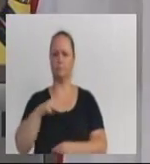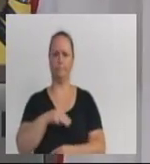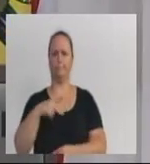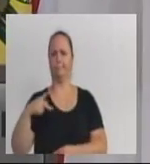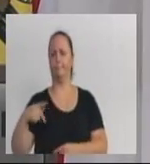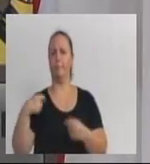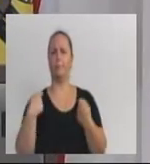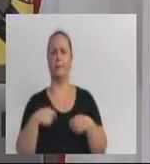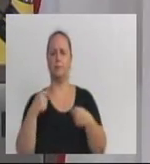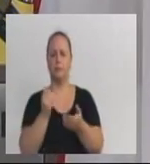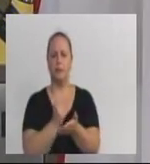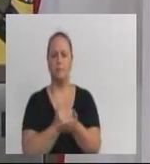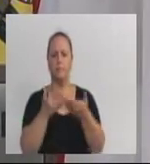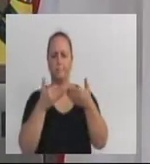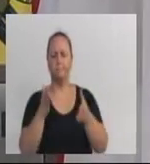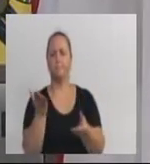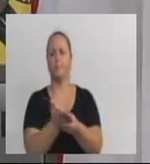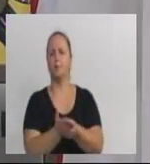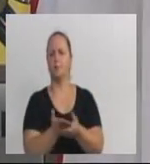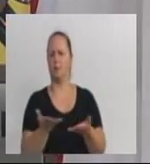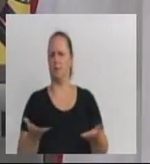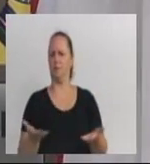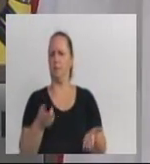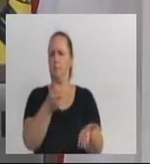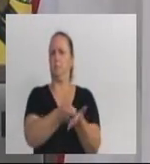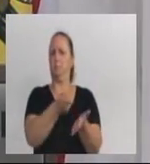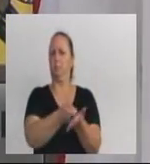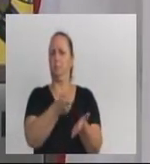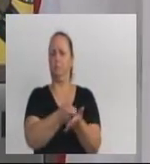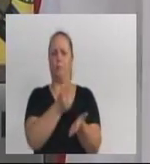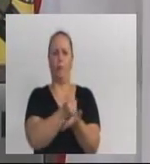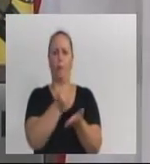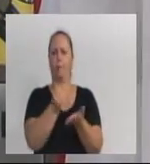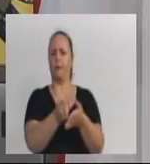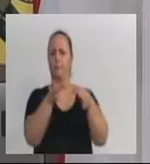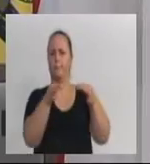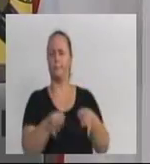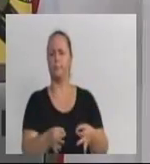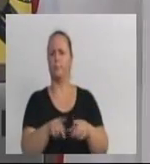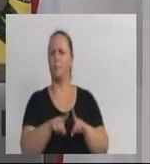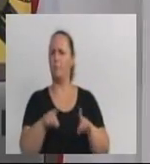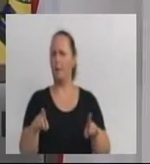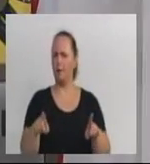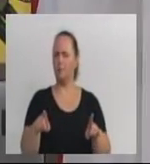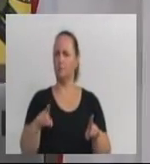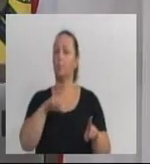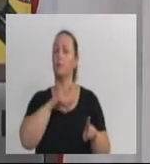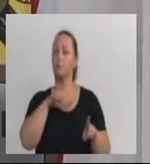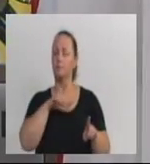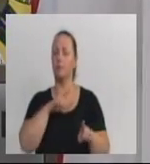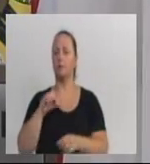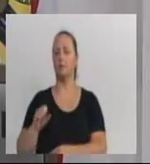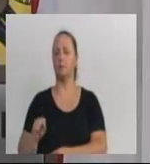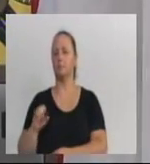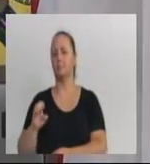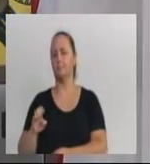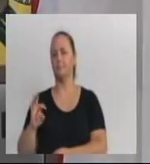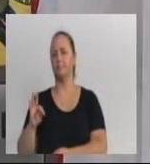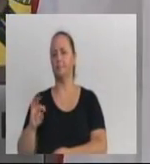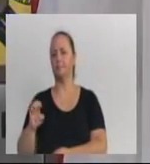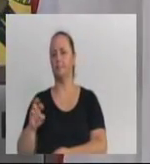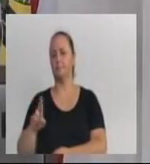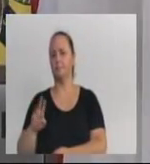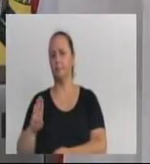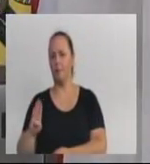inquérito civil para cobrar o cumprimento de um contrato, sendo que nós temos o CETERB como responsável pela